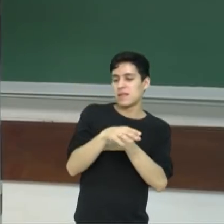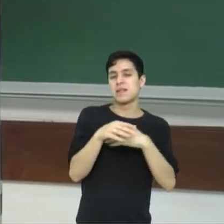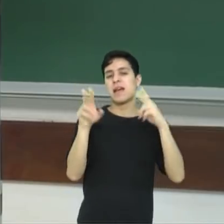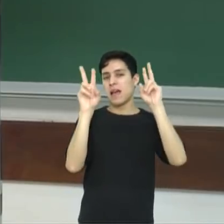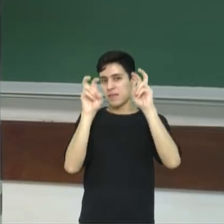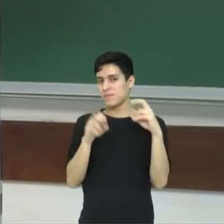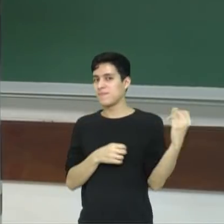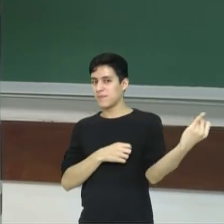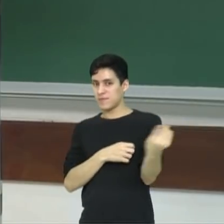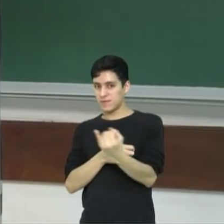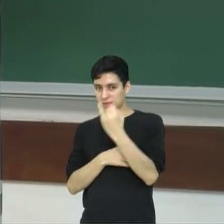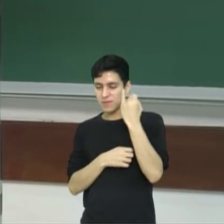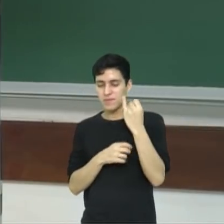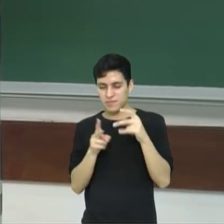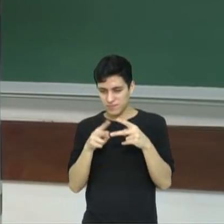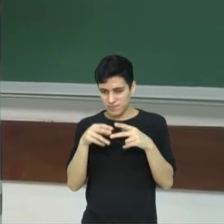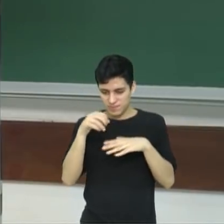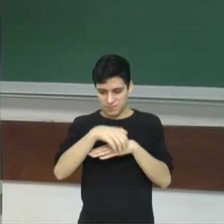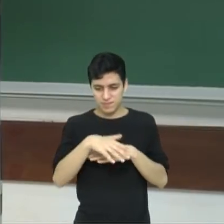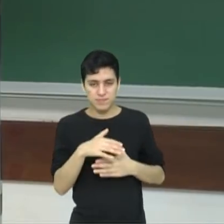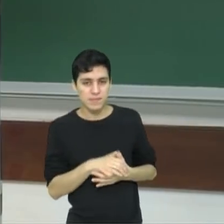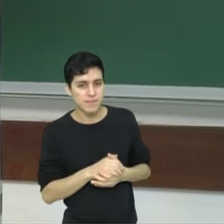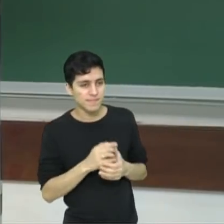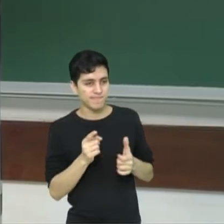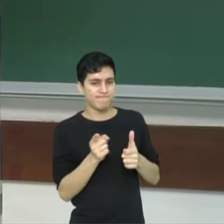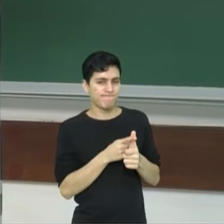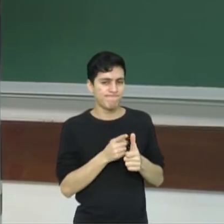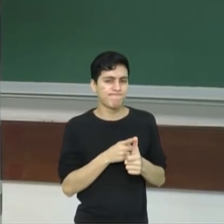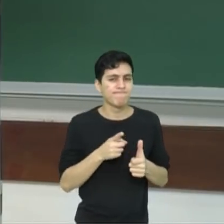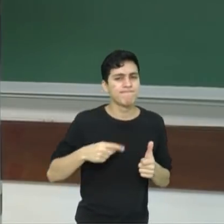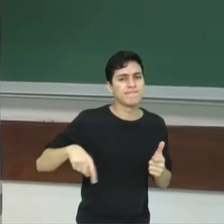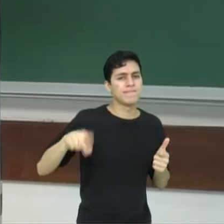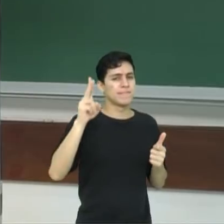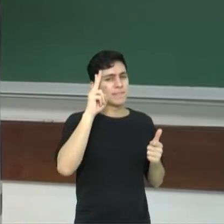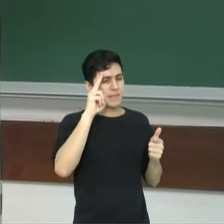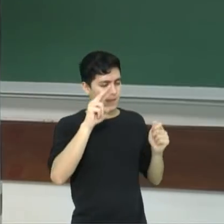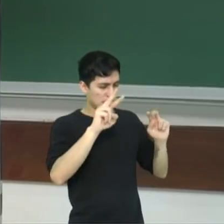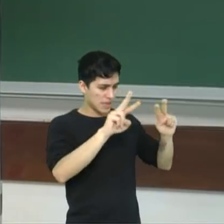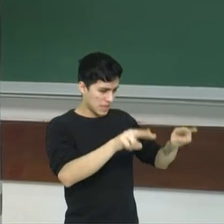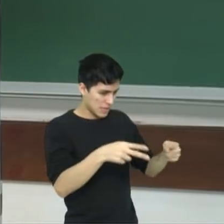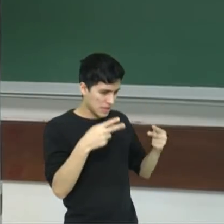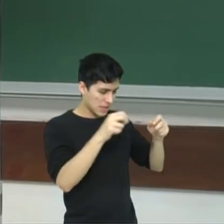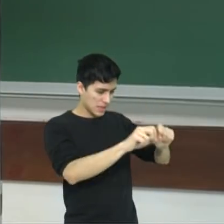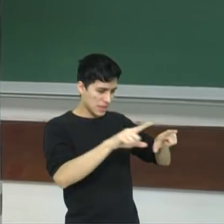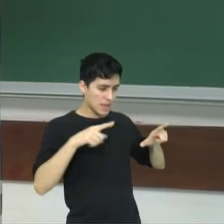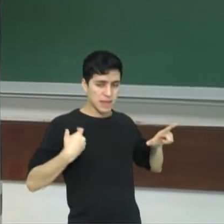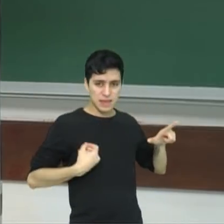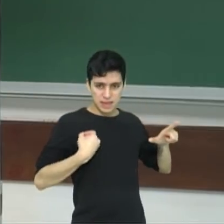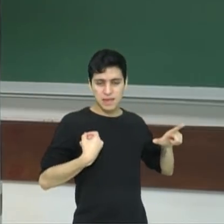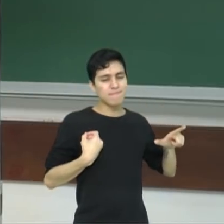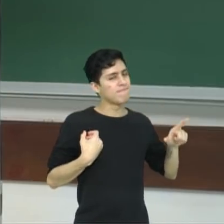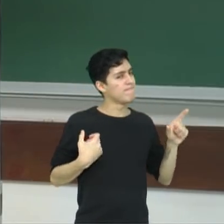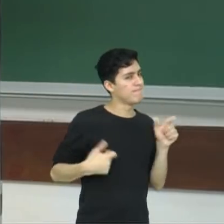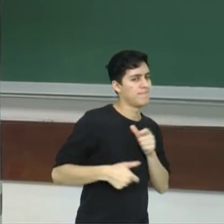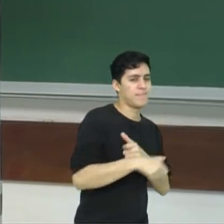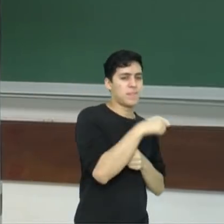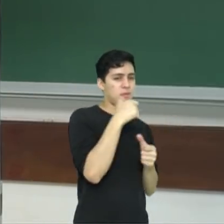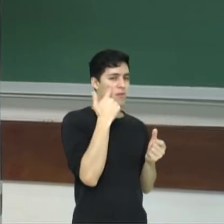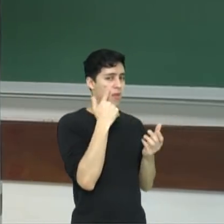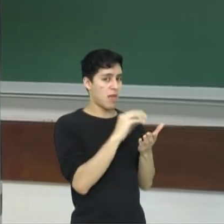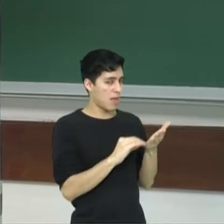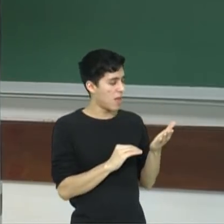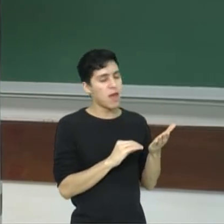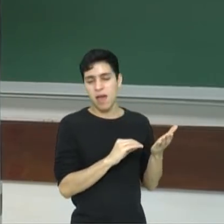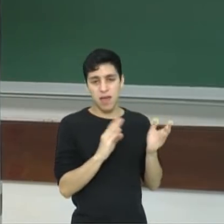assuntos muito importantes, 2 recadinhos. Primeiro, vocês lembram daquele link da presença? Não há mais. Agora, a